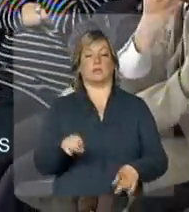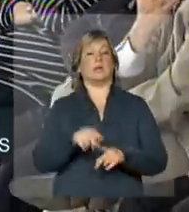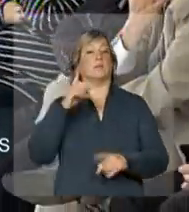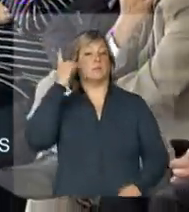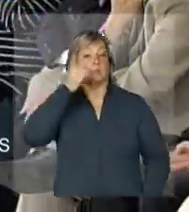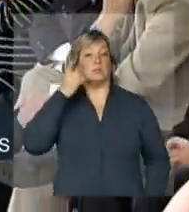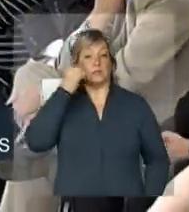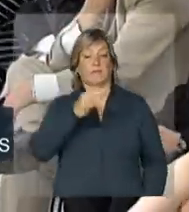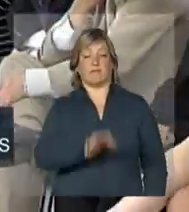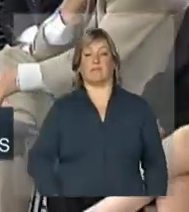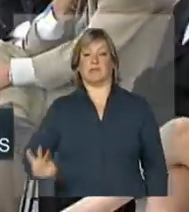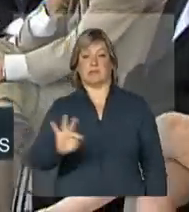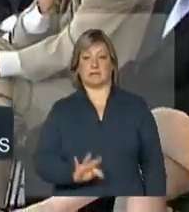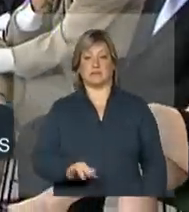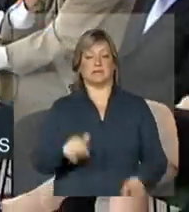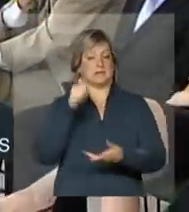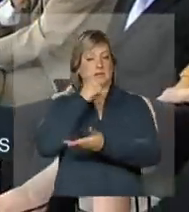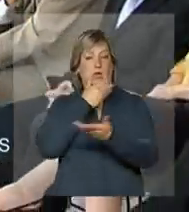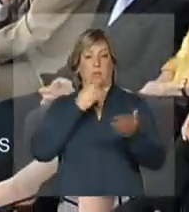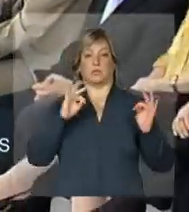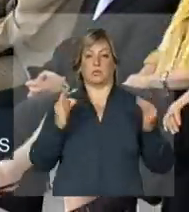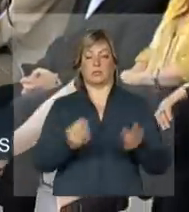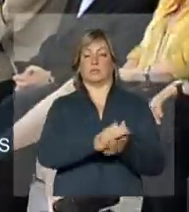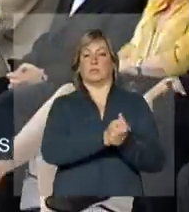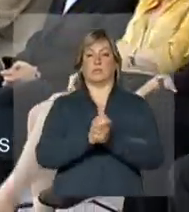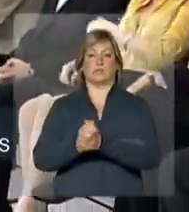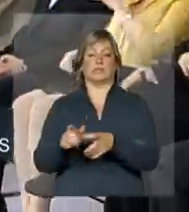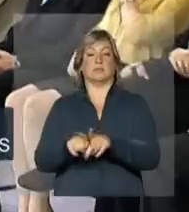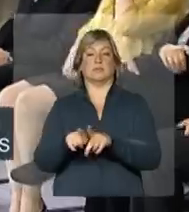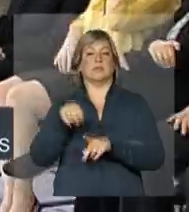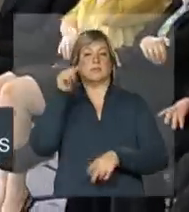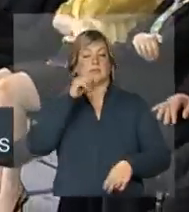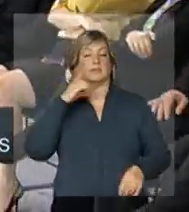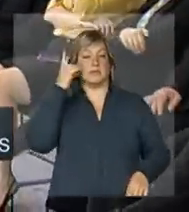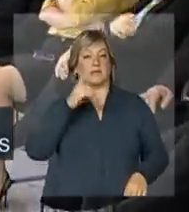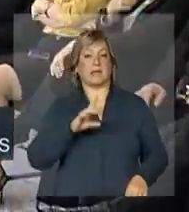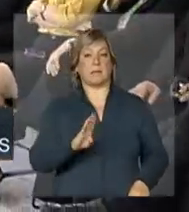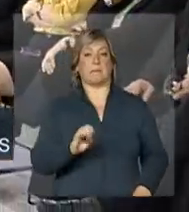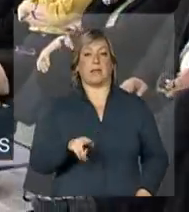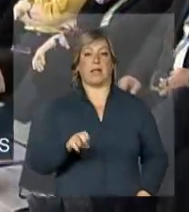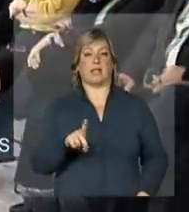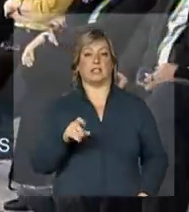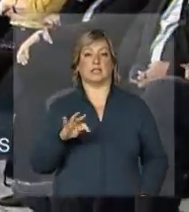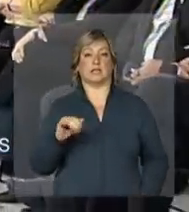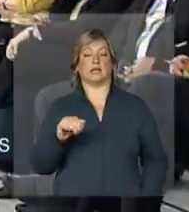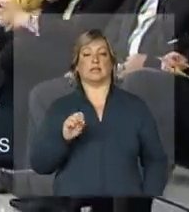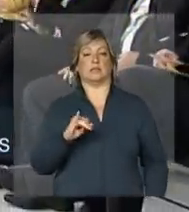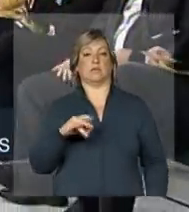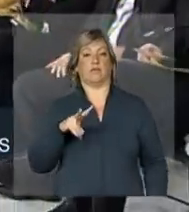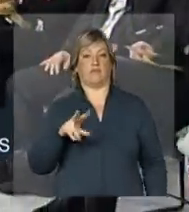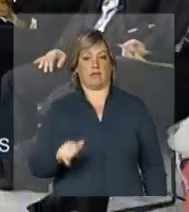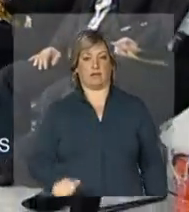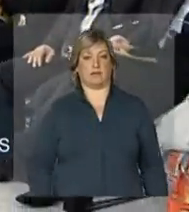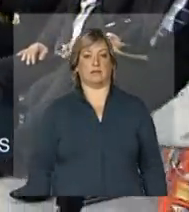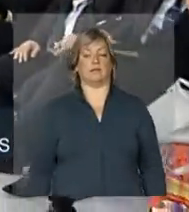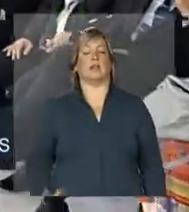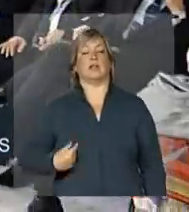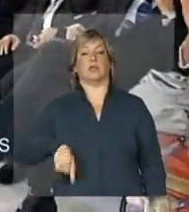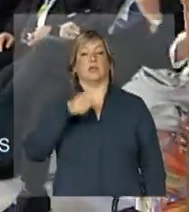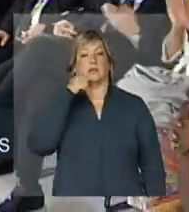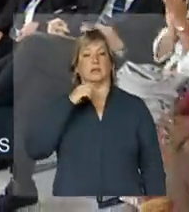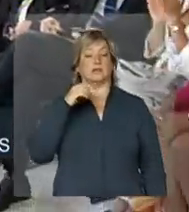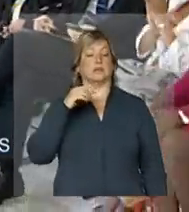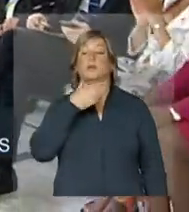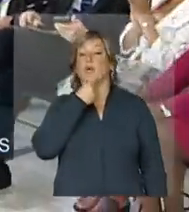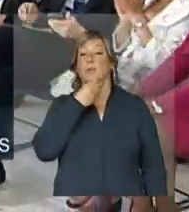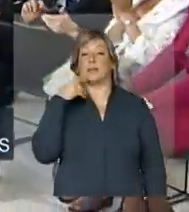deputadas federais cumprimentar aqui a nossa deputada Benedita da Silva a nossa